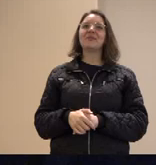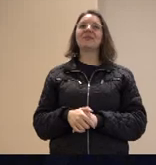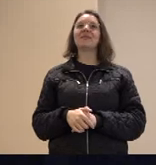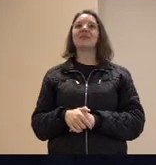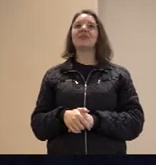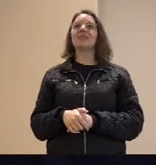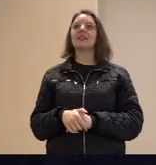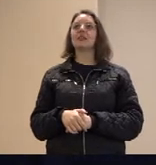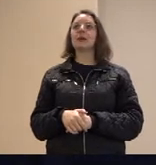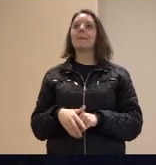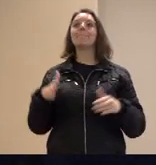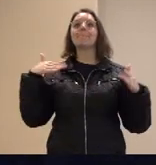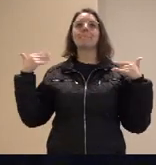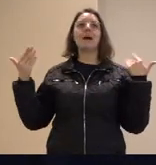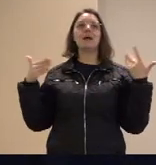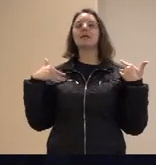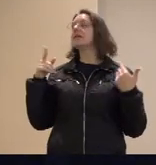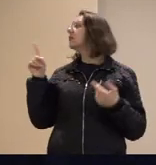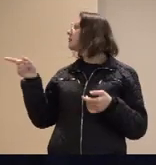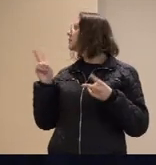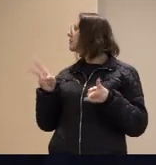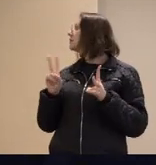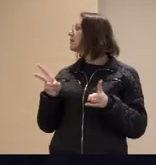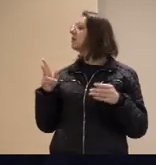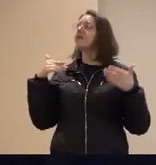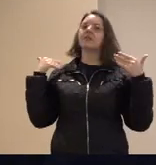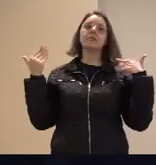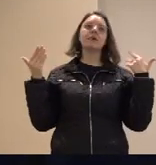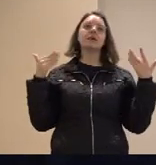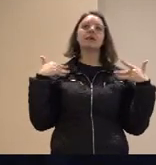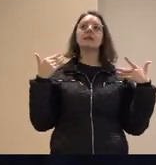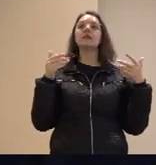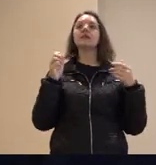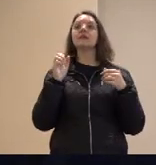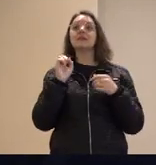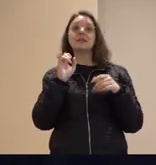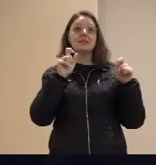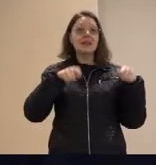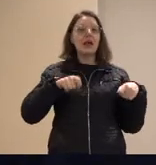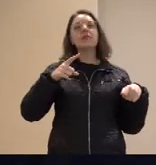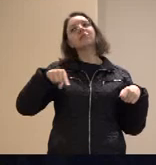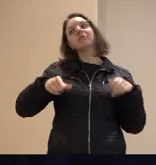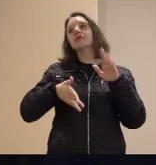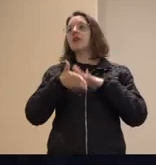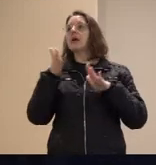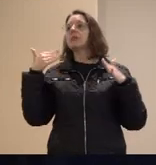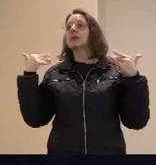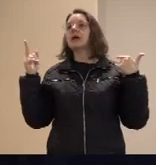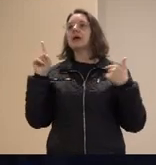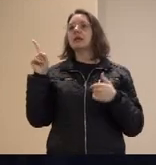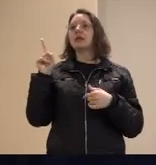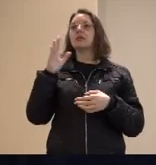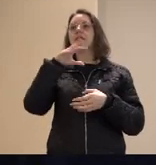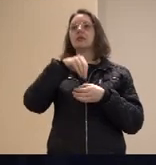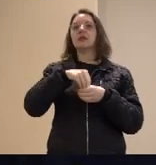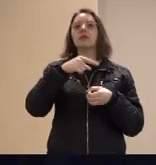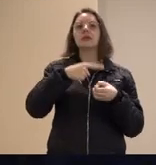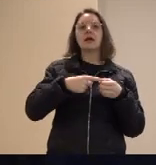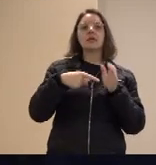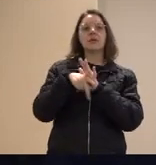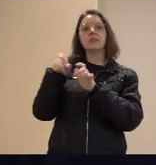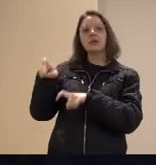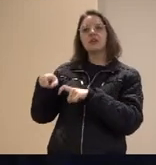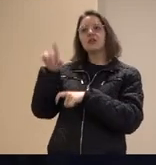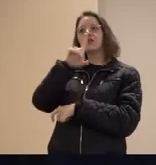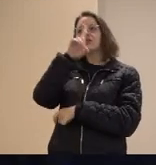E aí, os passeios, a gente sempre procura fazer isso com eles também, sempre que possível. Né? Aqui foi um passeio dentro da cidade, no interior, no dia